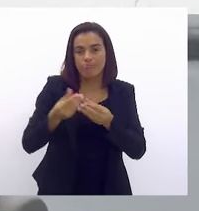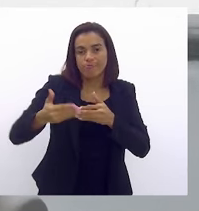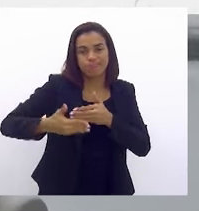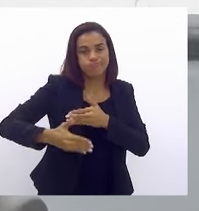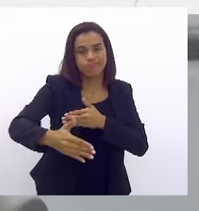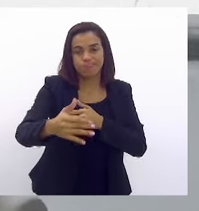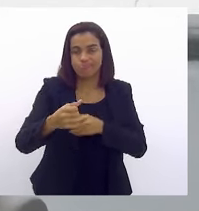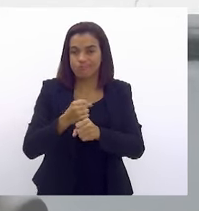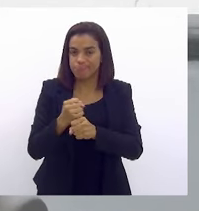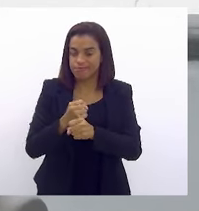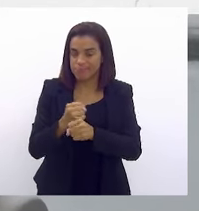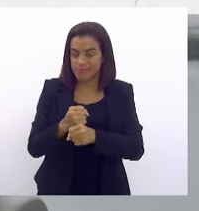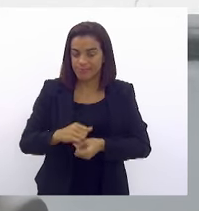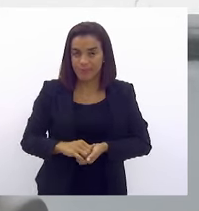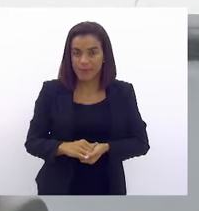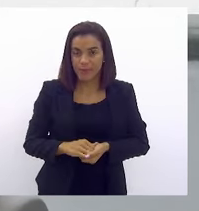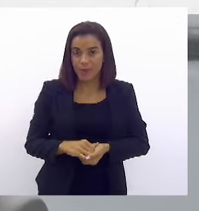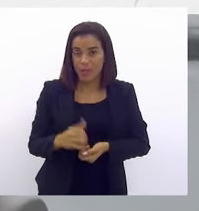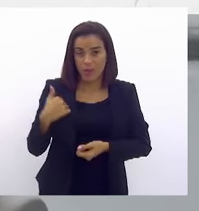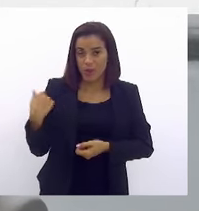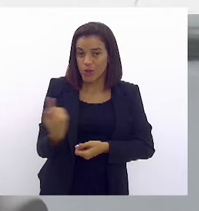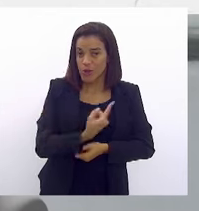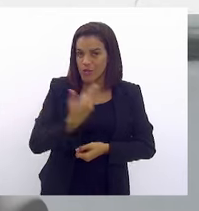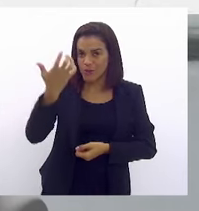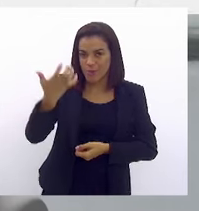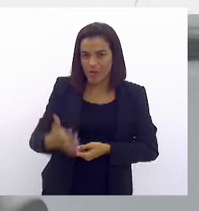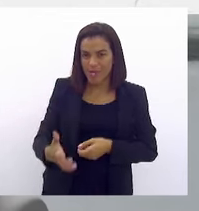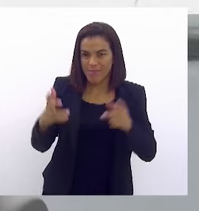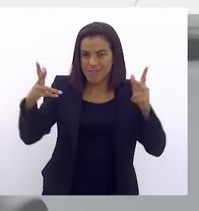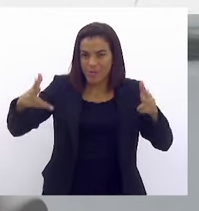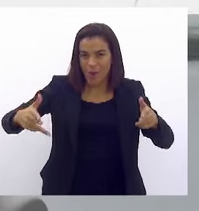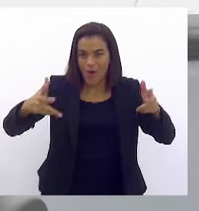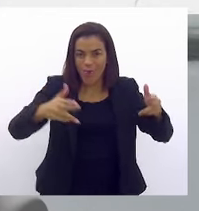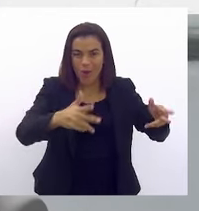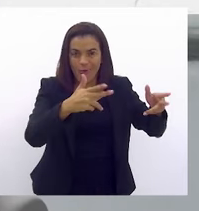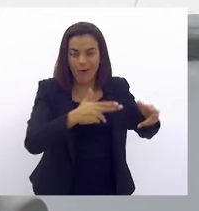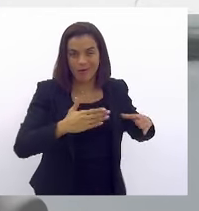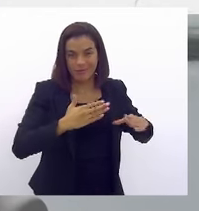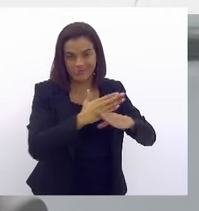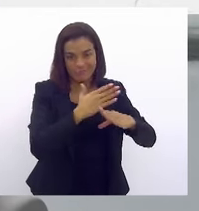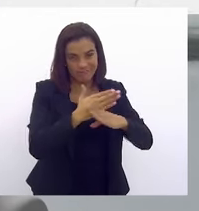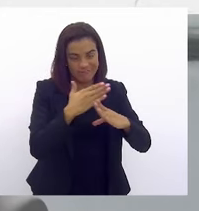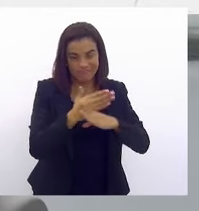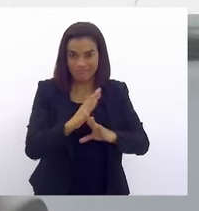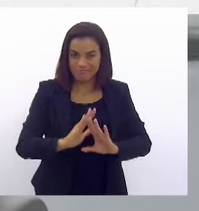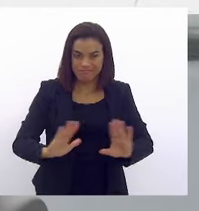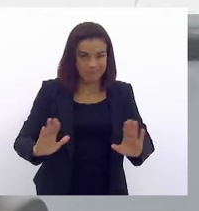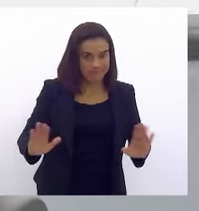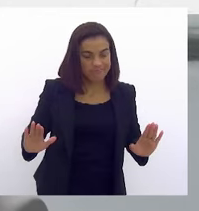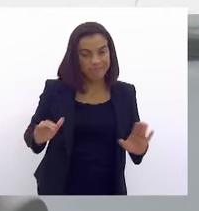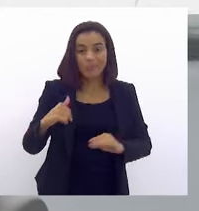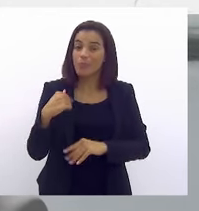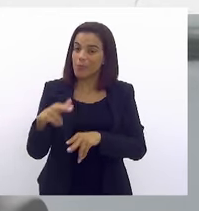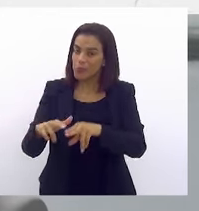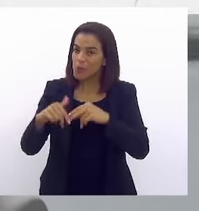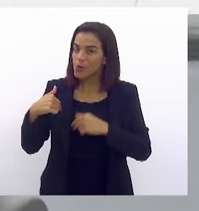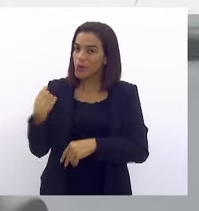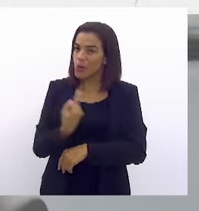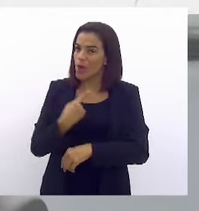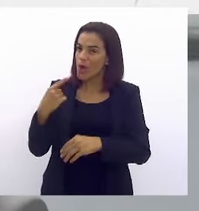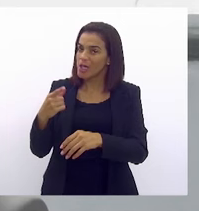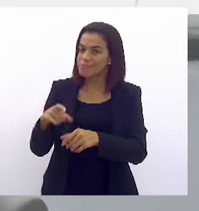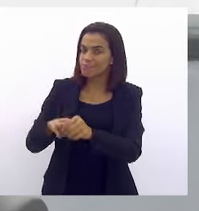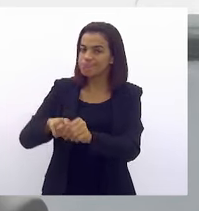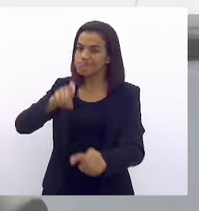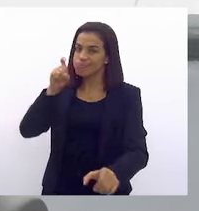queremos cometer o mesmo erro que outras cidades cometeram, né? Então, por isso que nós criamos a nossa autarquia, por isso que nós